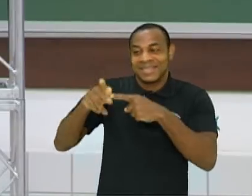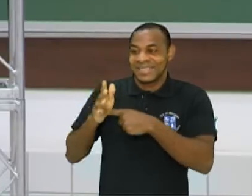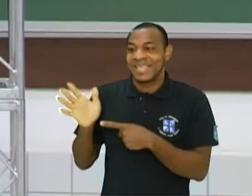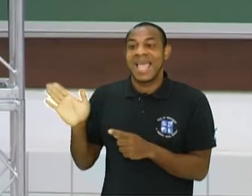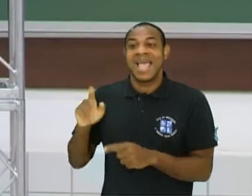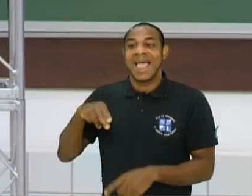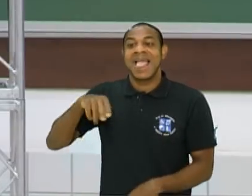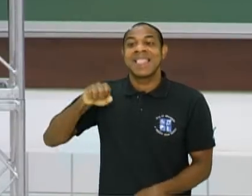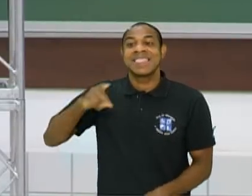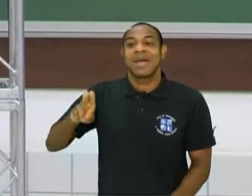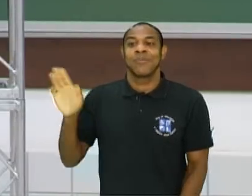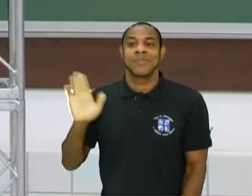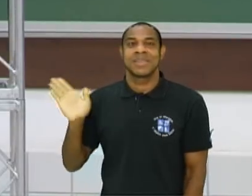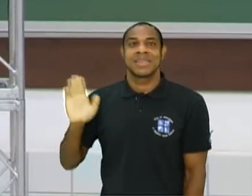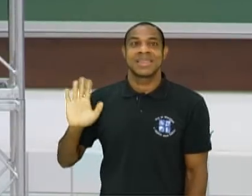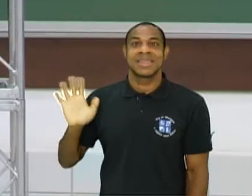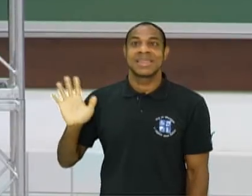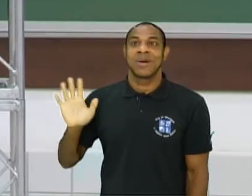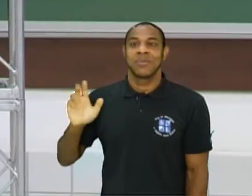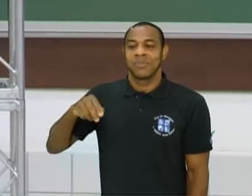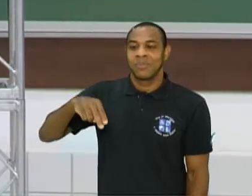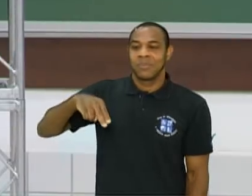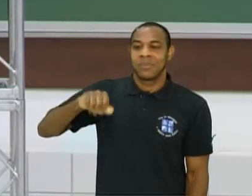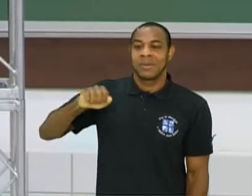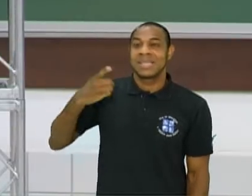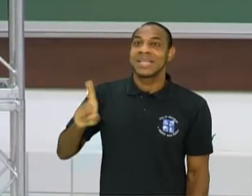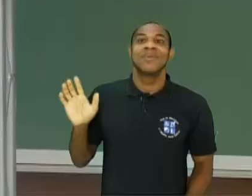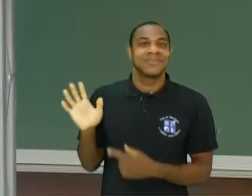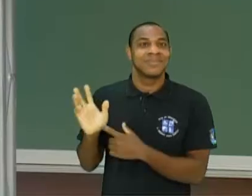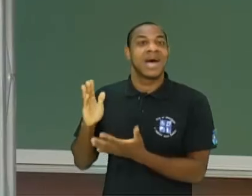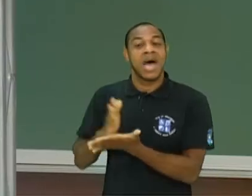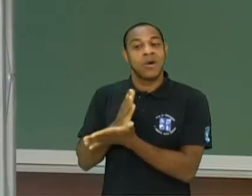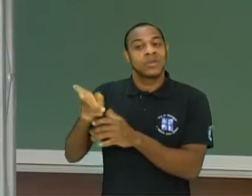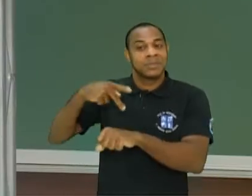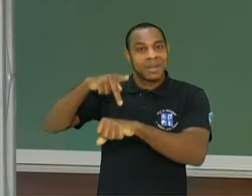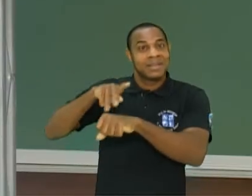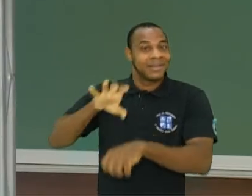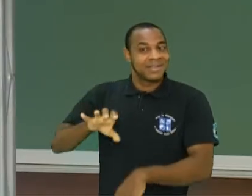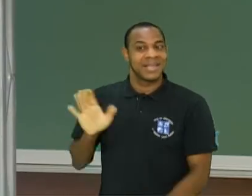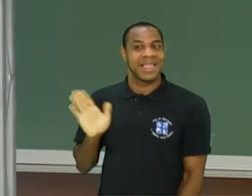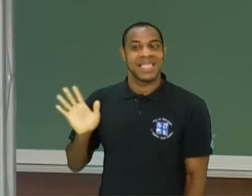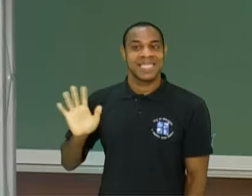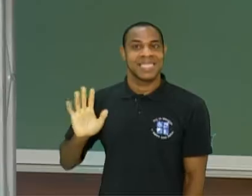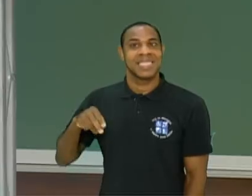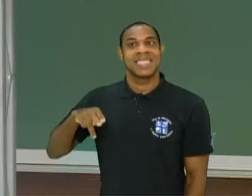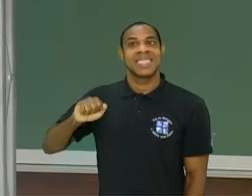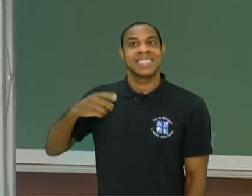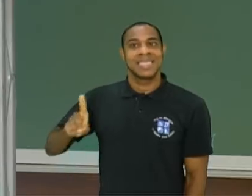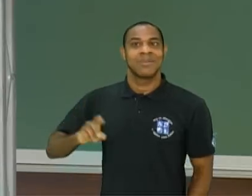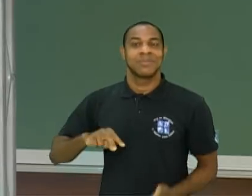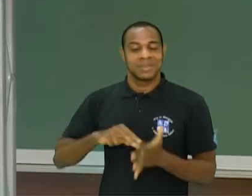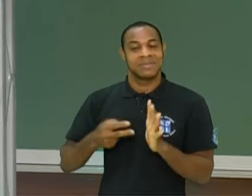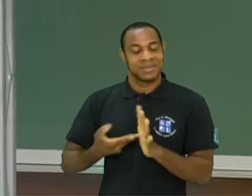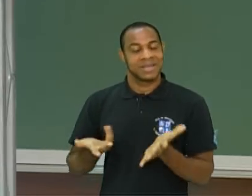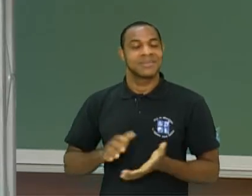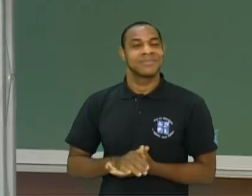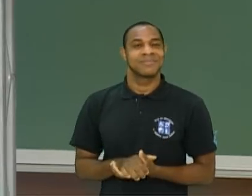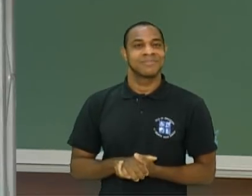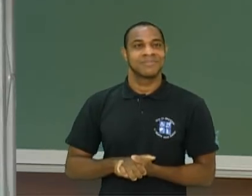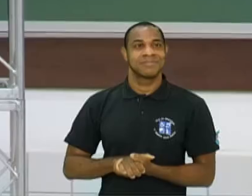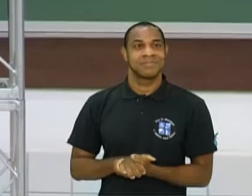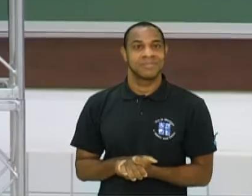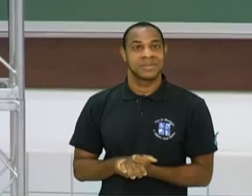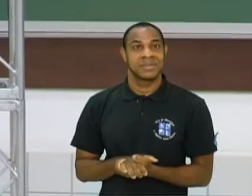tchau. Tá? In Italian, goodbye wave can be interpreted by American as come here. E veja só, para